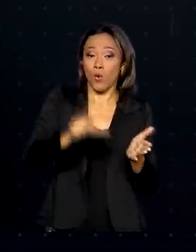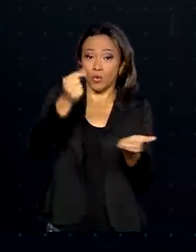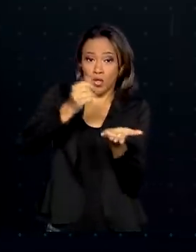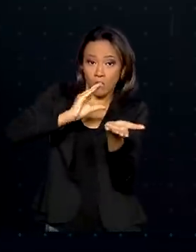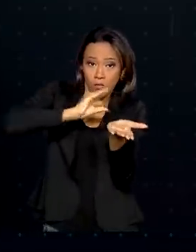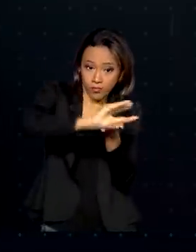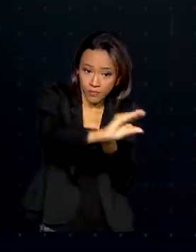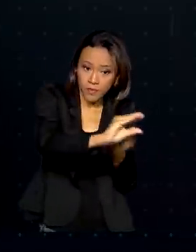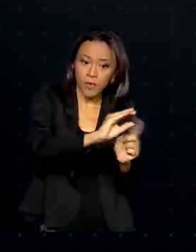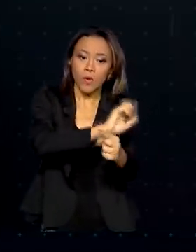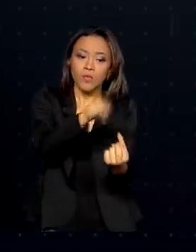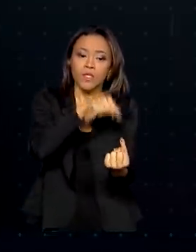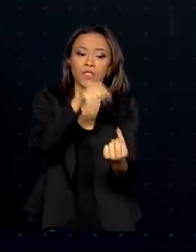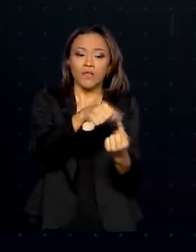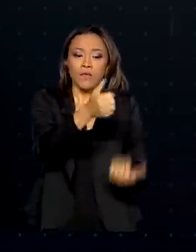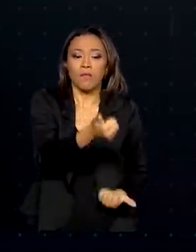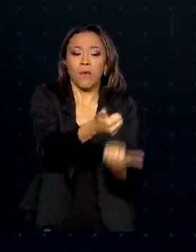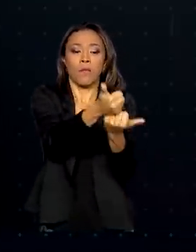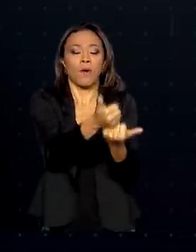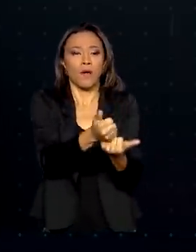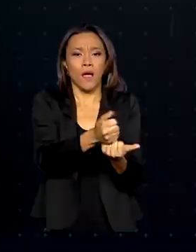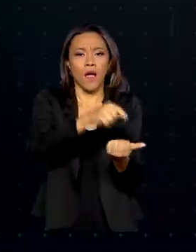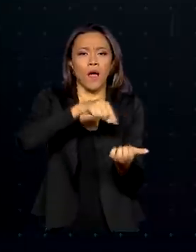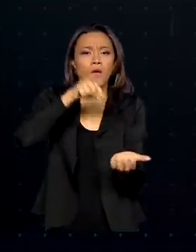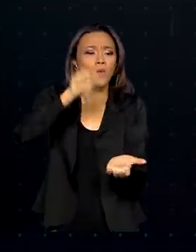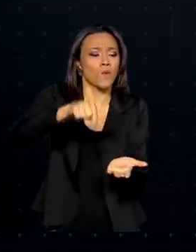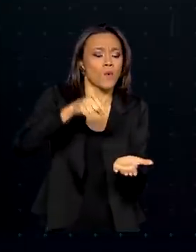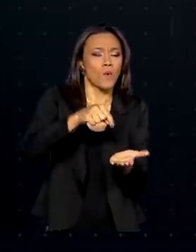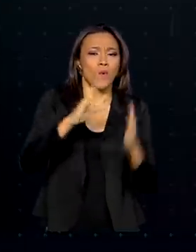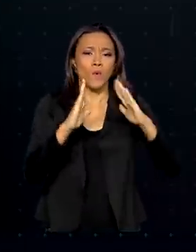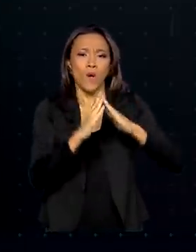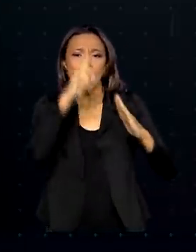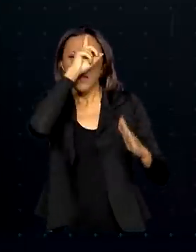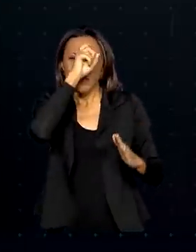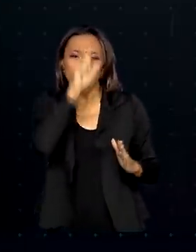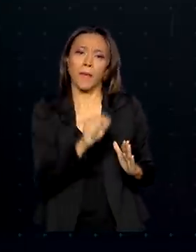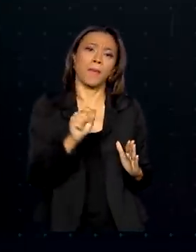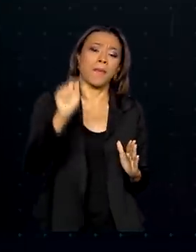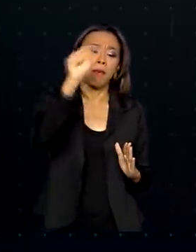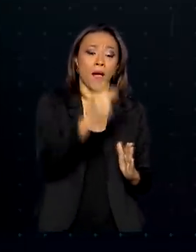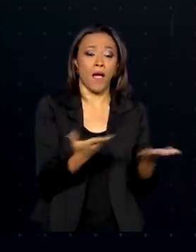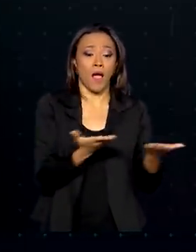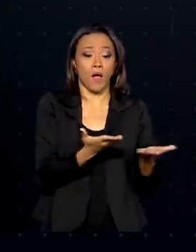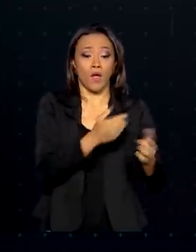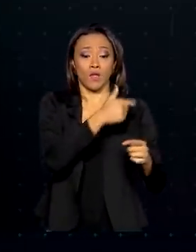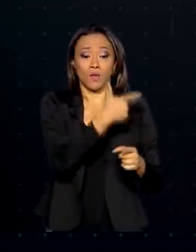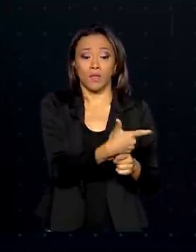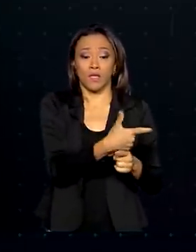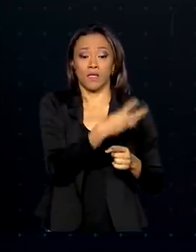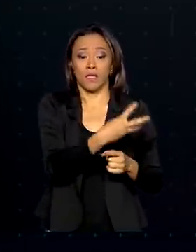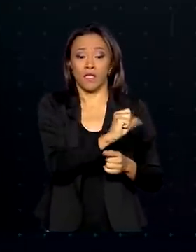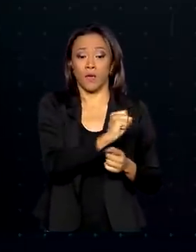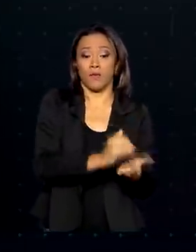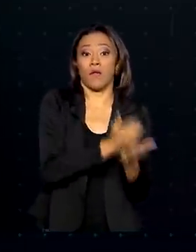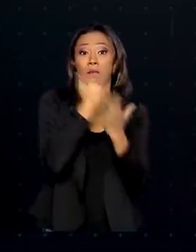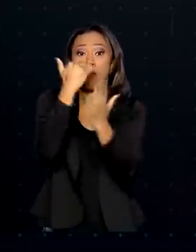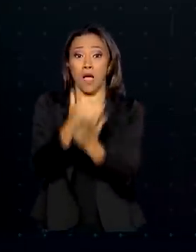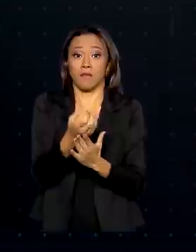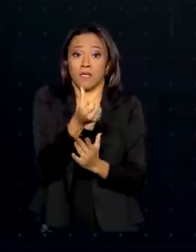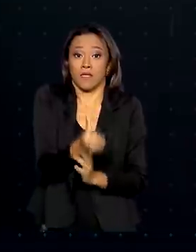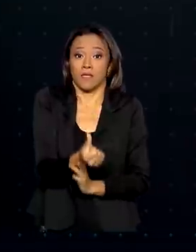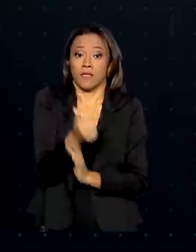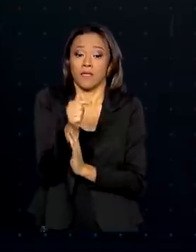ser usados para fortalecer os núcleos hospitalares de epidemiologia, que passarão de 238 para 675.